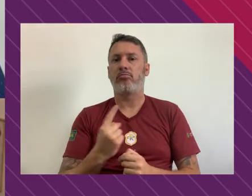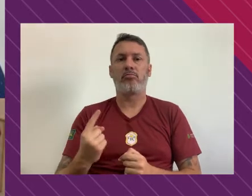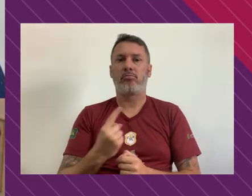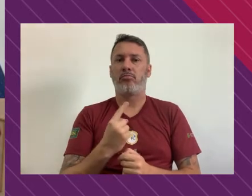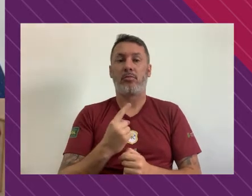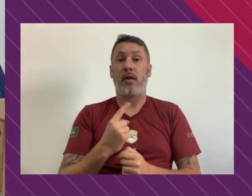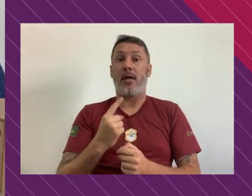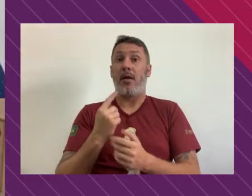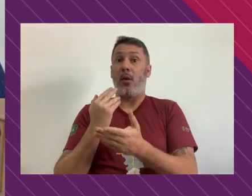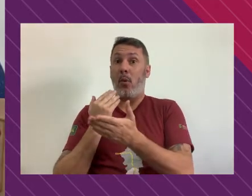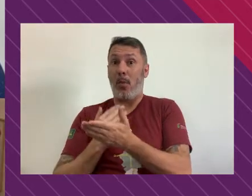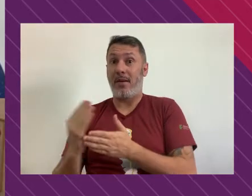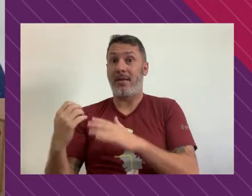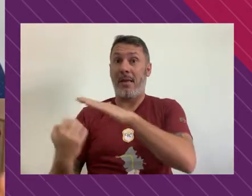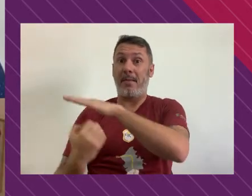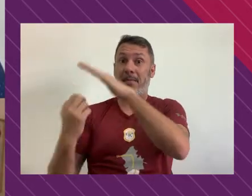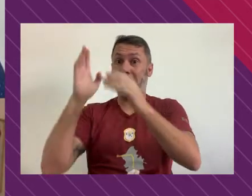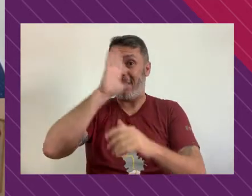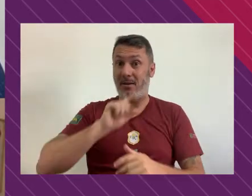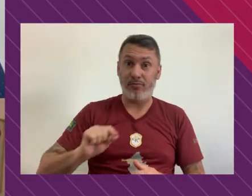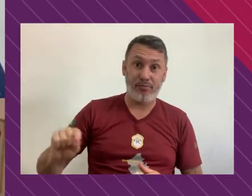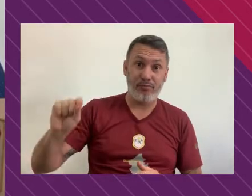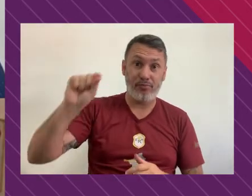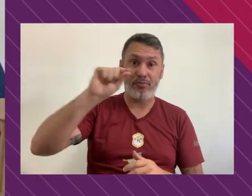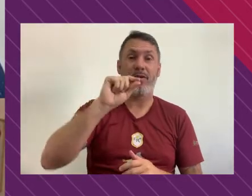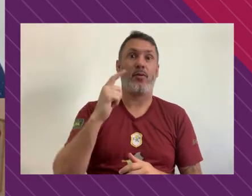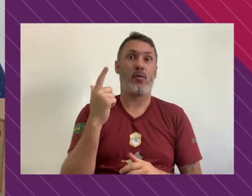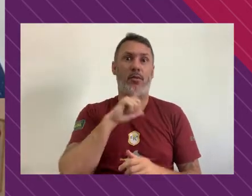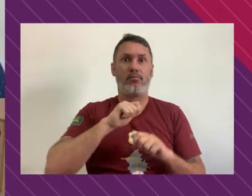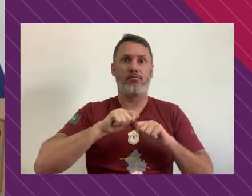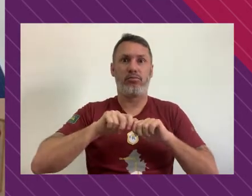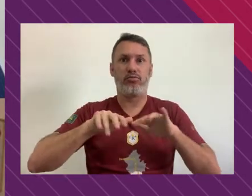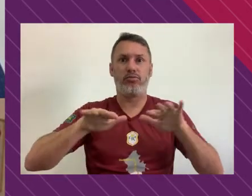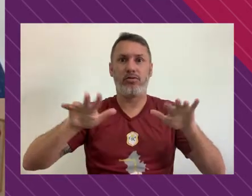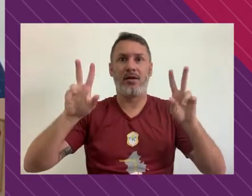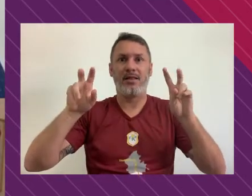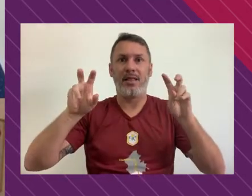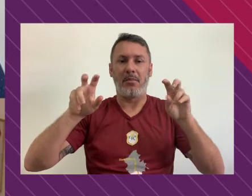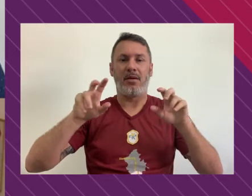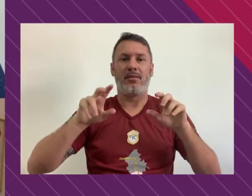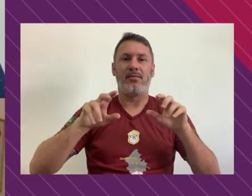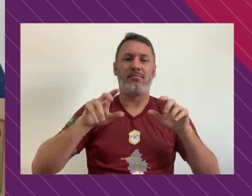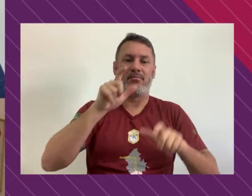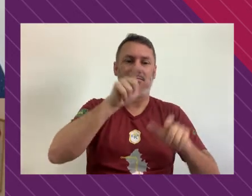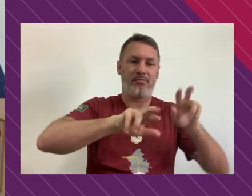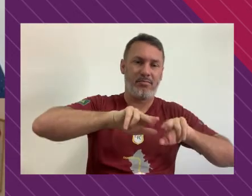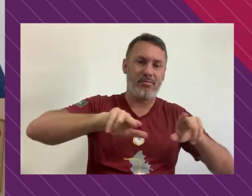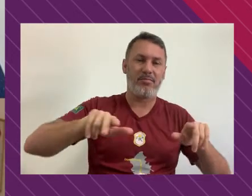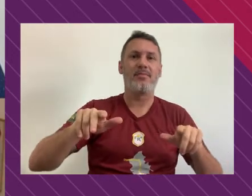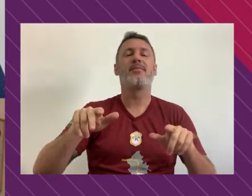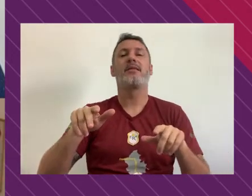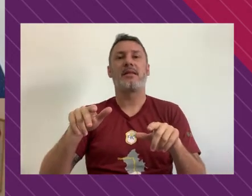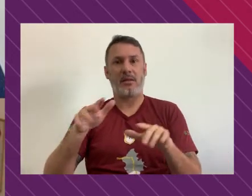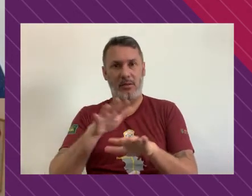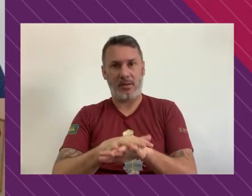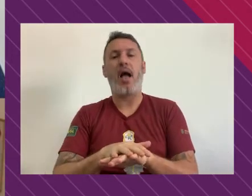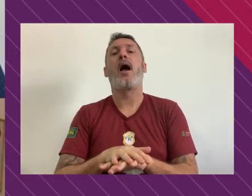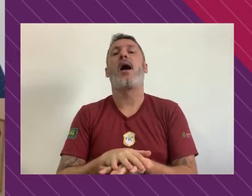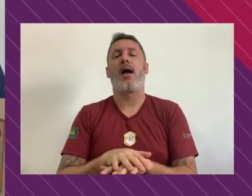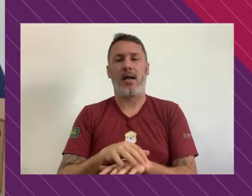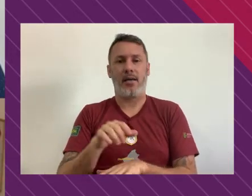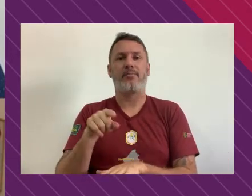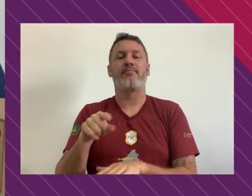entrar nessa temática também, a gente vai ganhando capilaridade. O que eu acho interessante a gente ter em mente? Diversidade é,